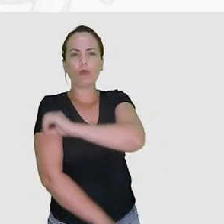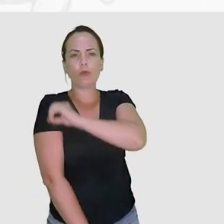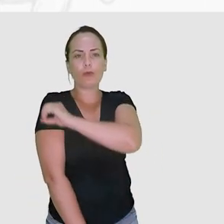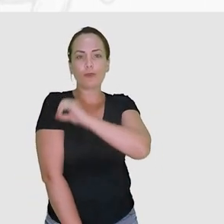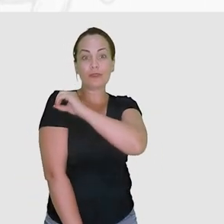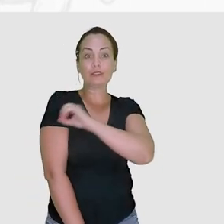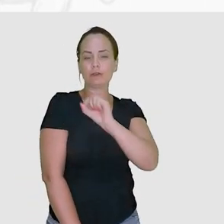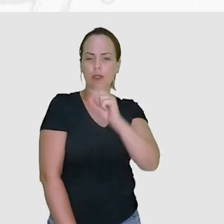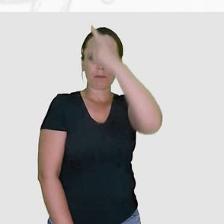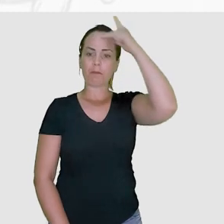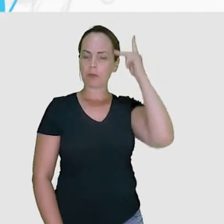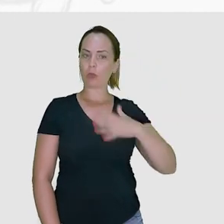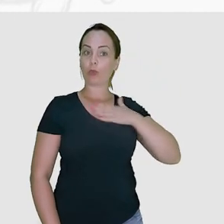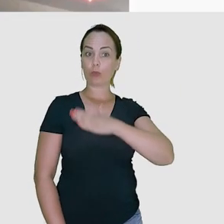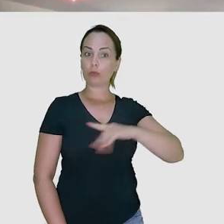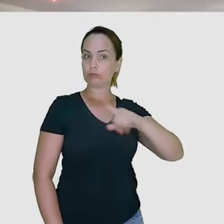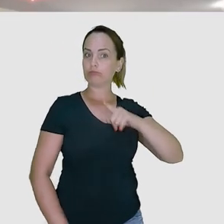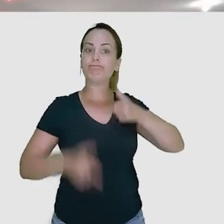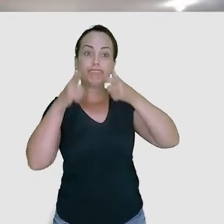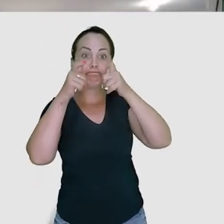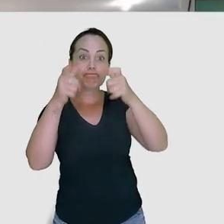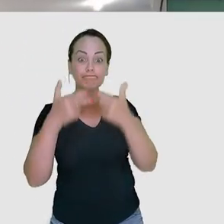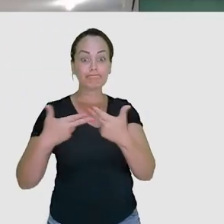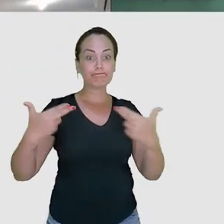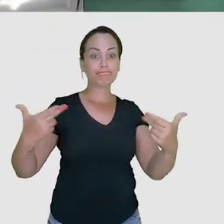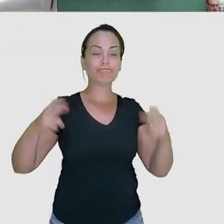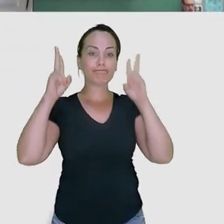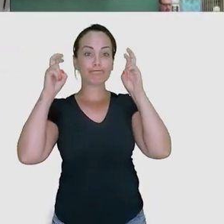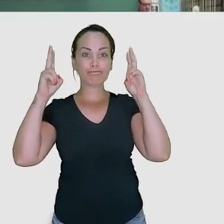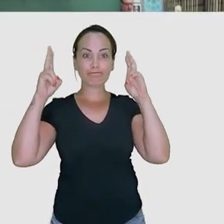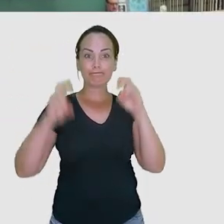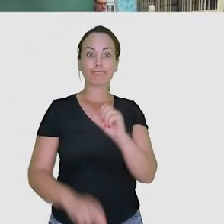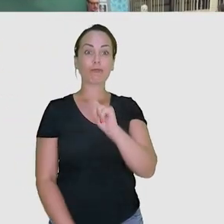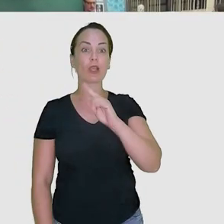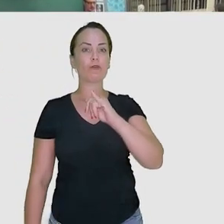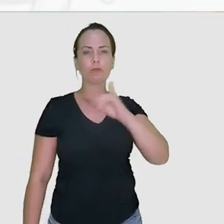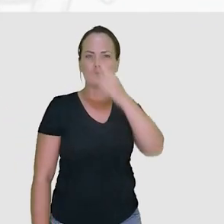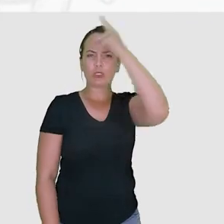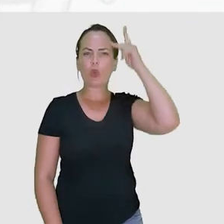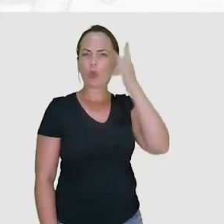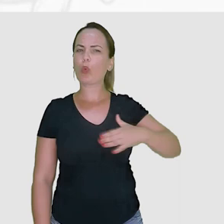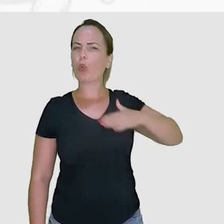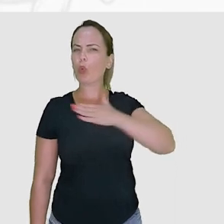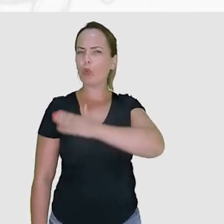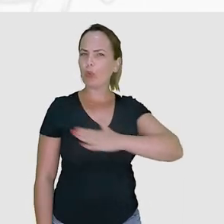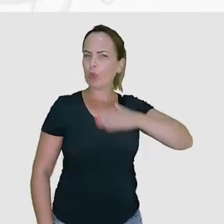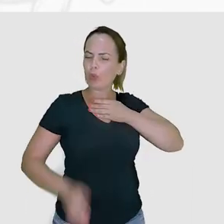software e hardware. Workshops são oficinas, encontros de pessoas que gostam e têm interesses em comum por temas